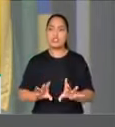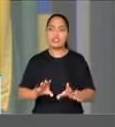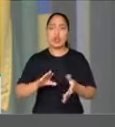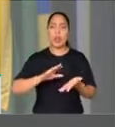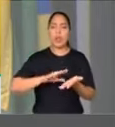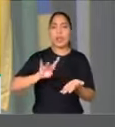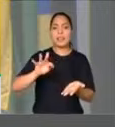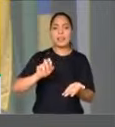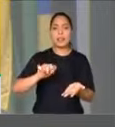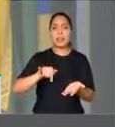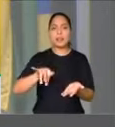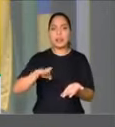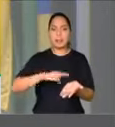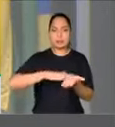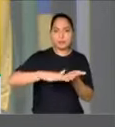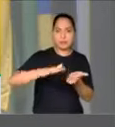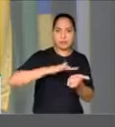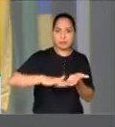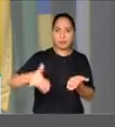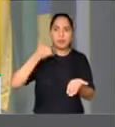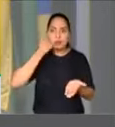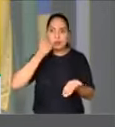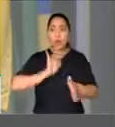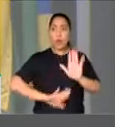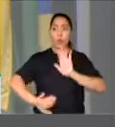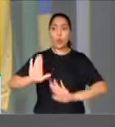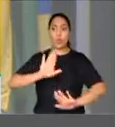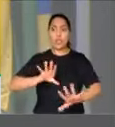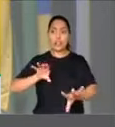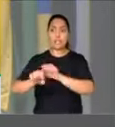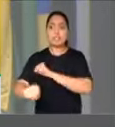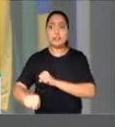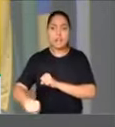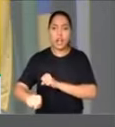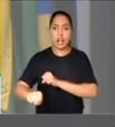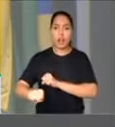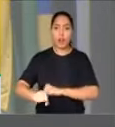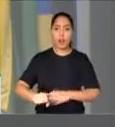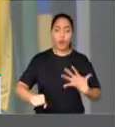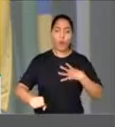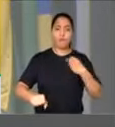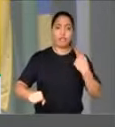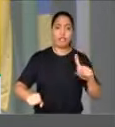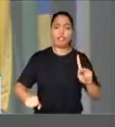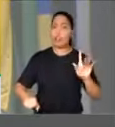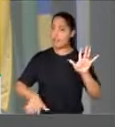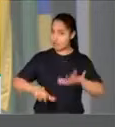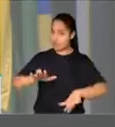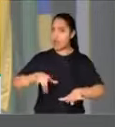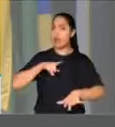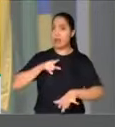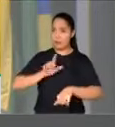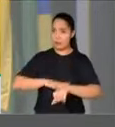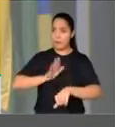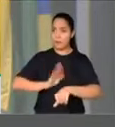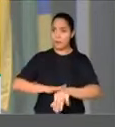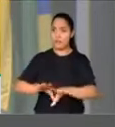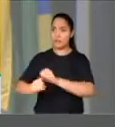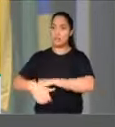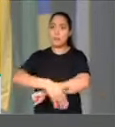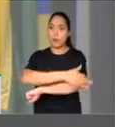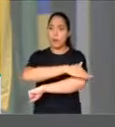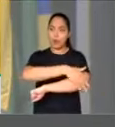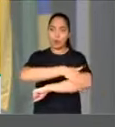telegramas. Cuidado que você vai ser assassinada. Assassinado. O filho da senhora, ó, qualquer hora dessa, vai aparecer morto na